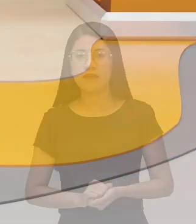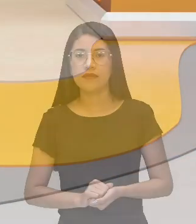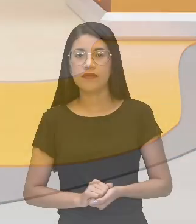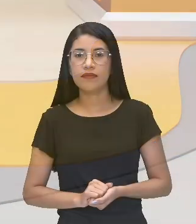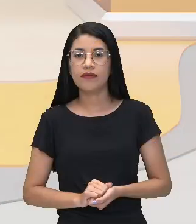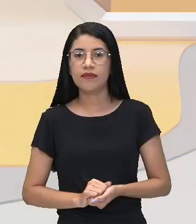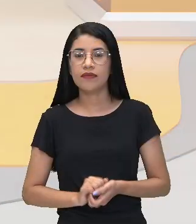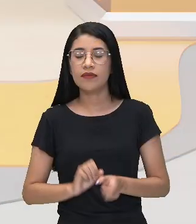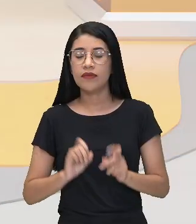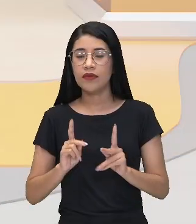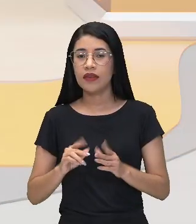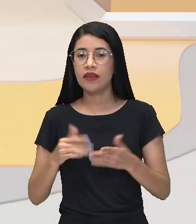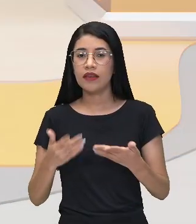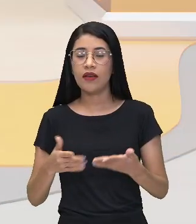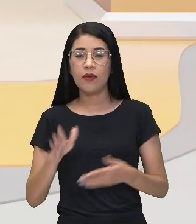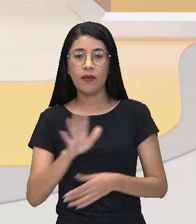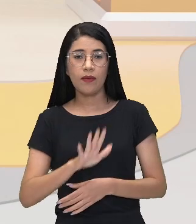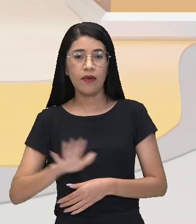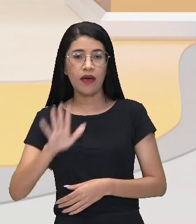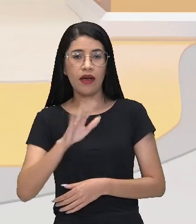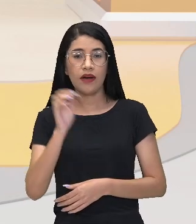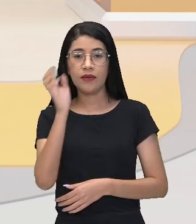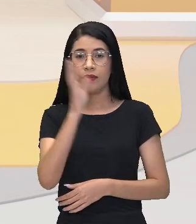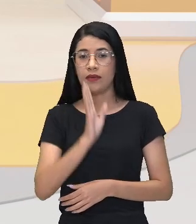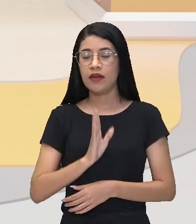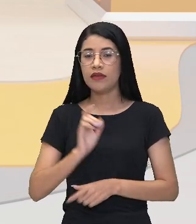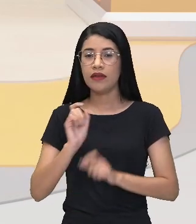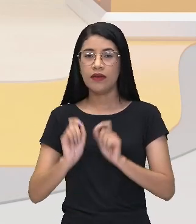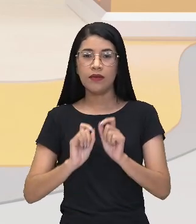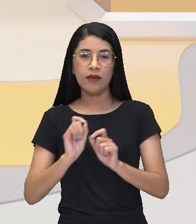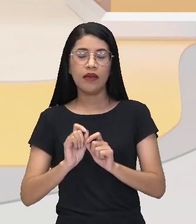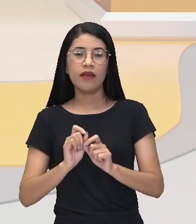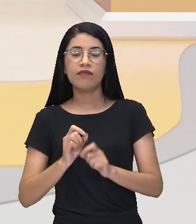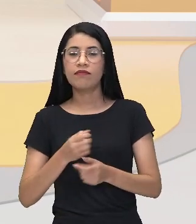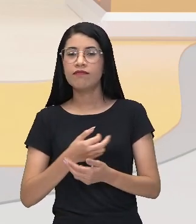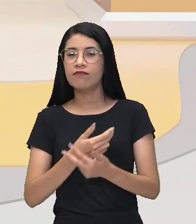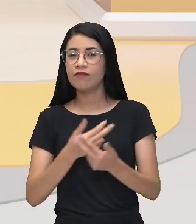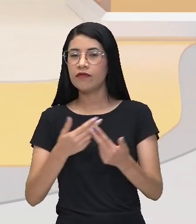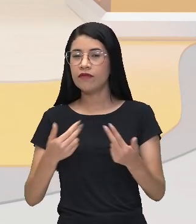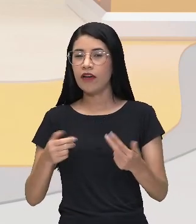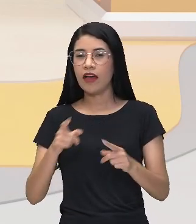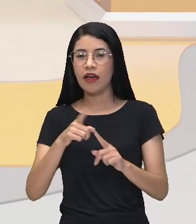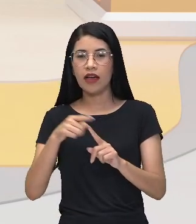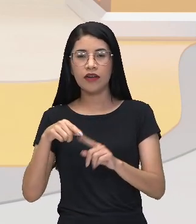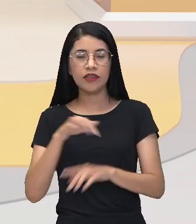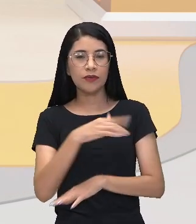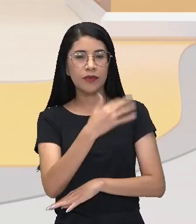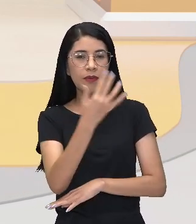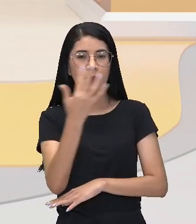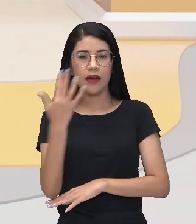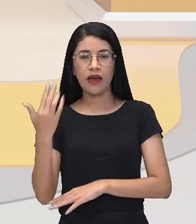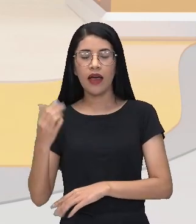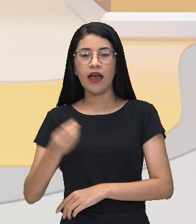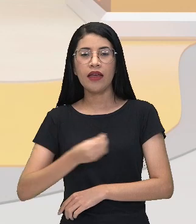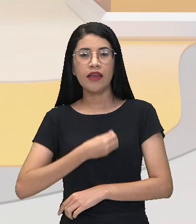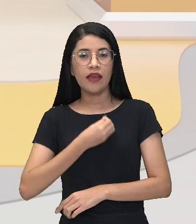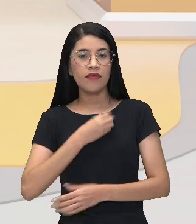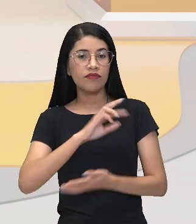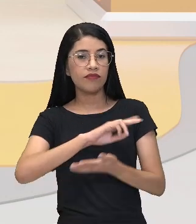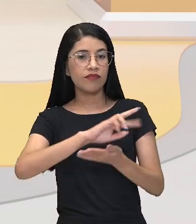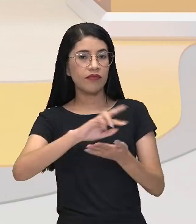Bem, o nosso território brasileiro tem uma rica vegetação, uma rica